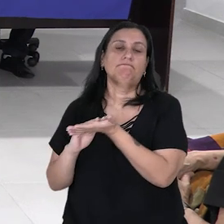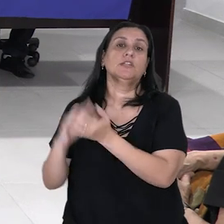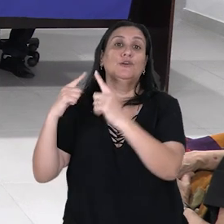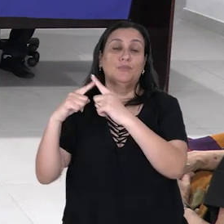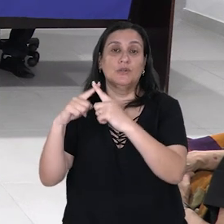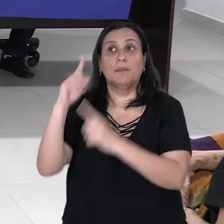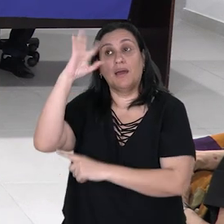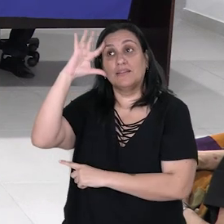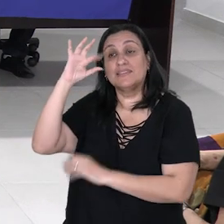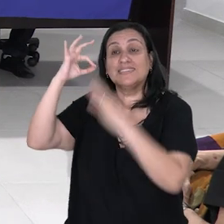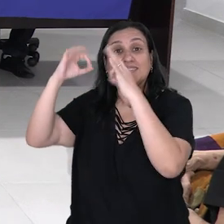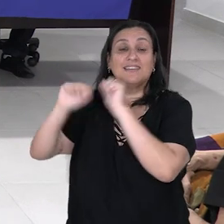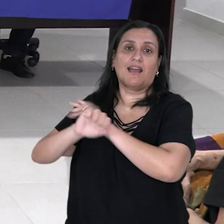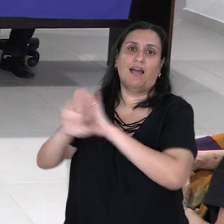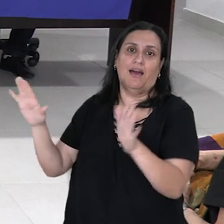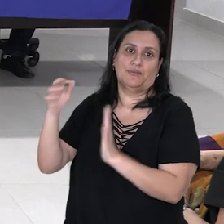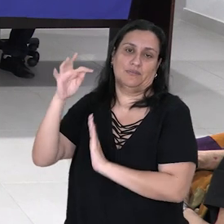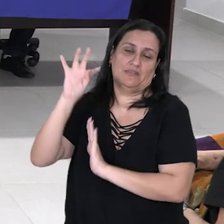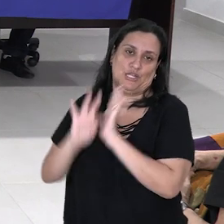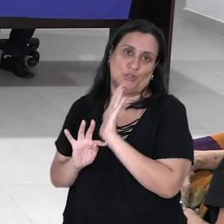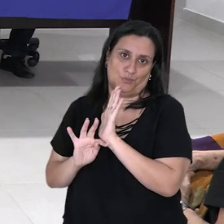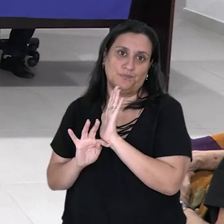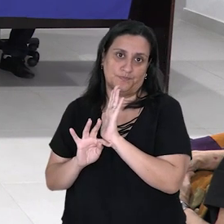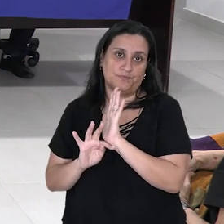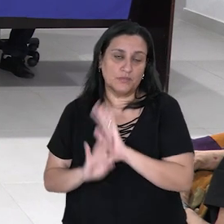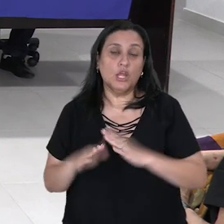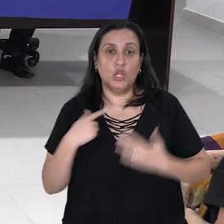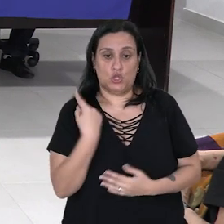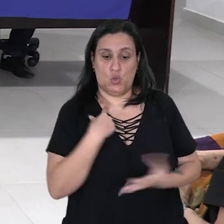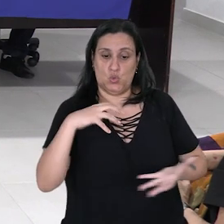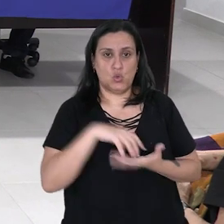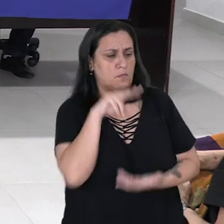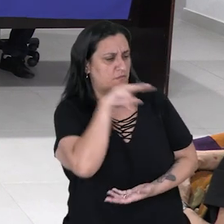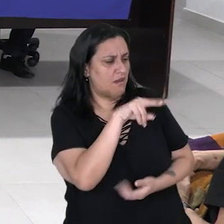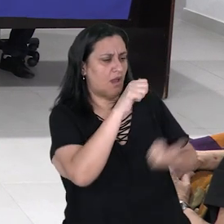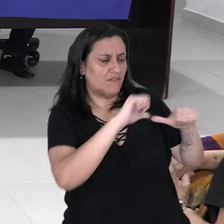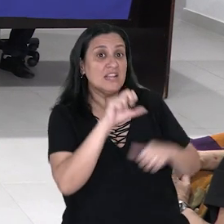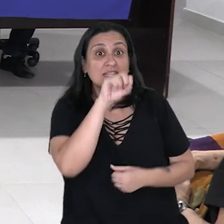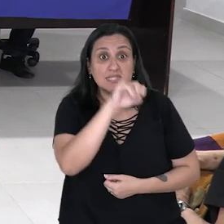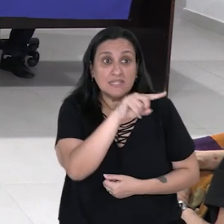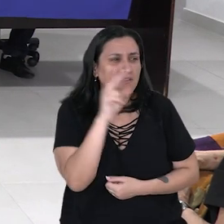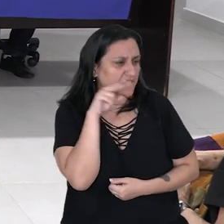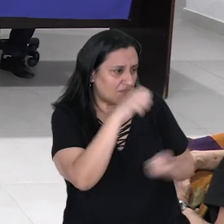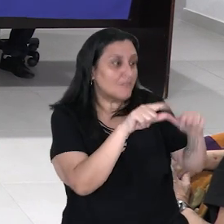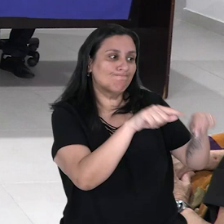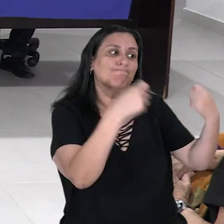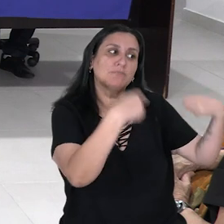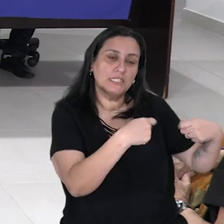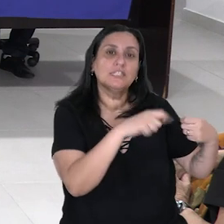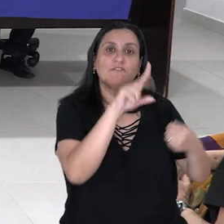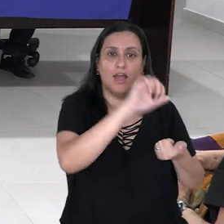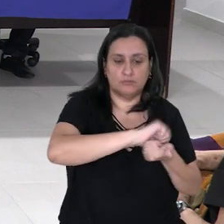a compreensão do texto. Né? Então, a gente faz essa avaliação. Se é, a gente vai